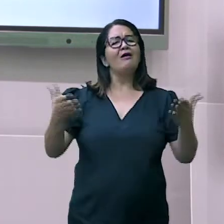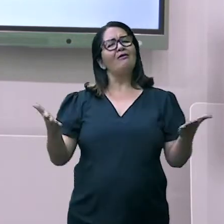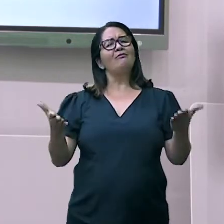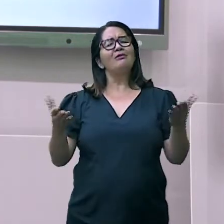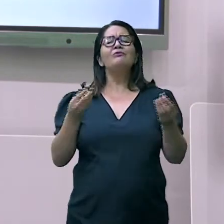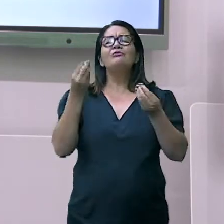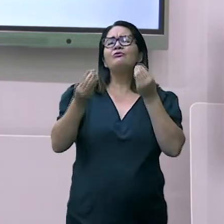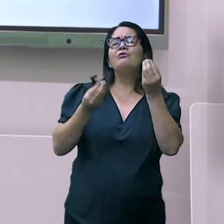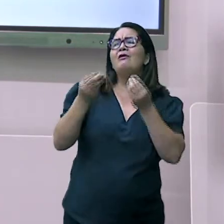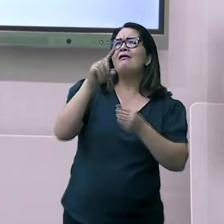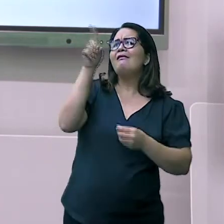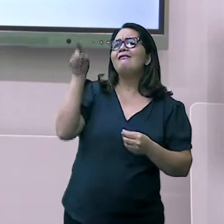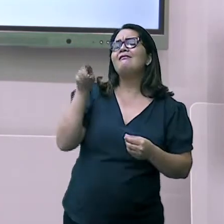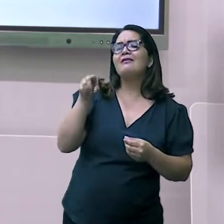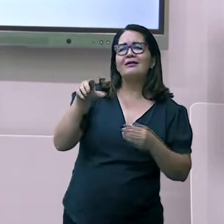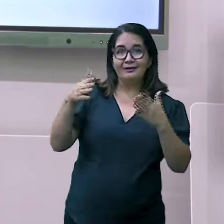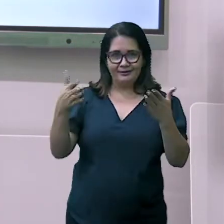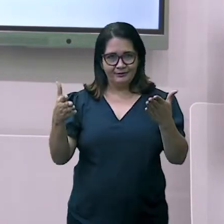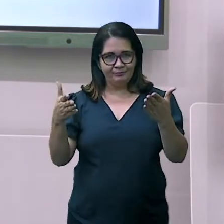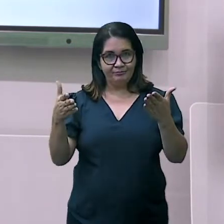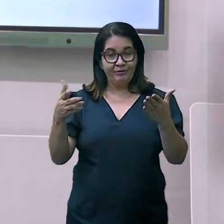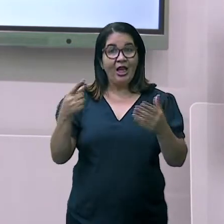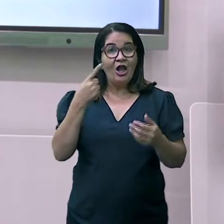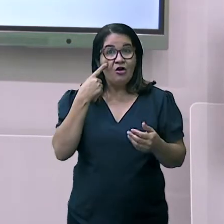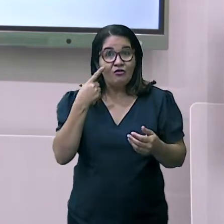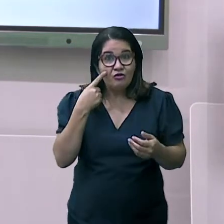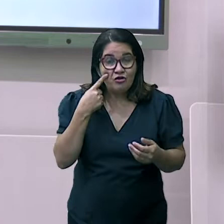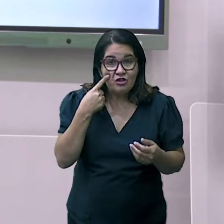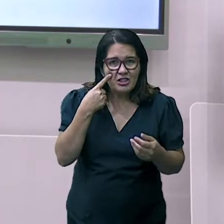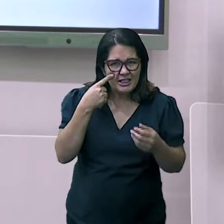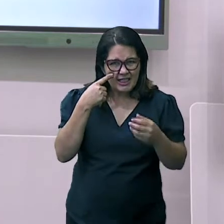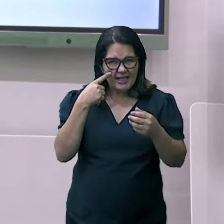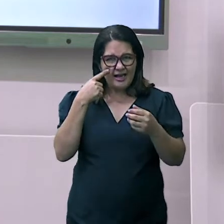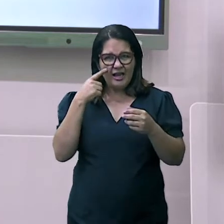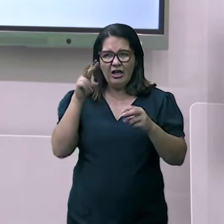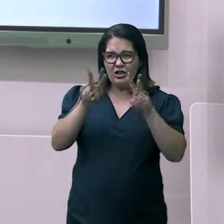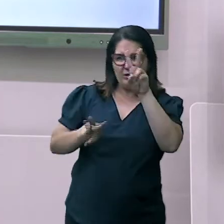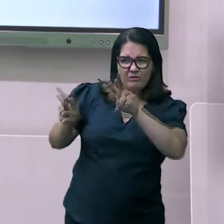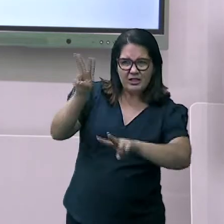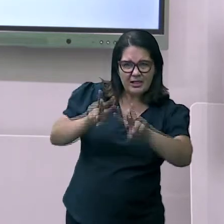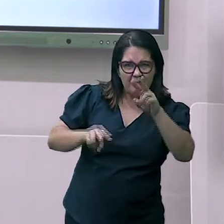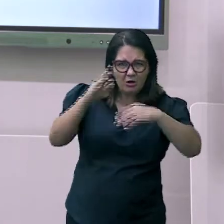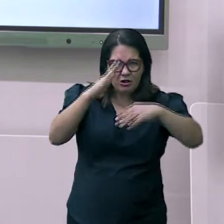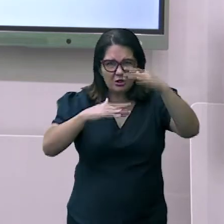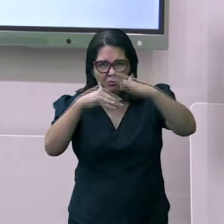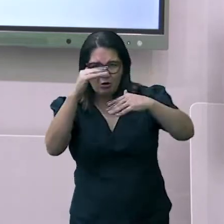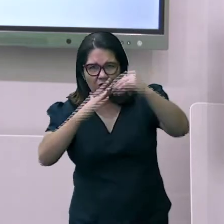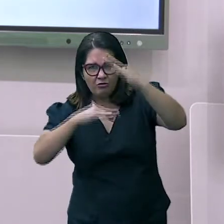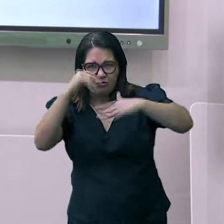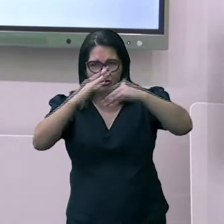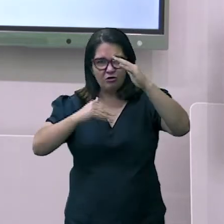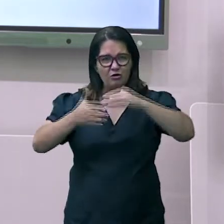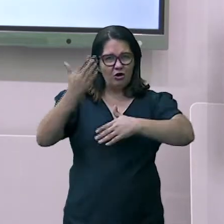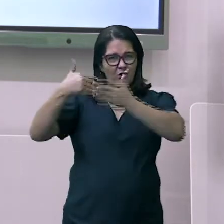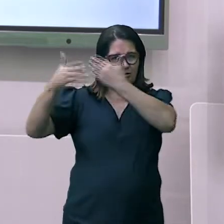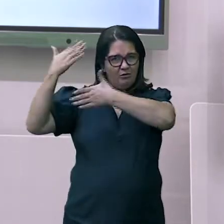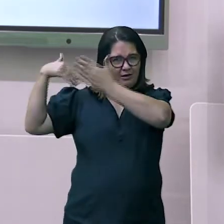questões. Você vê alguma diferença nas profissões que tínhamos antes para as que temos